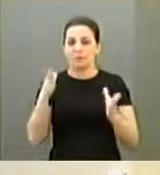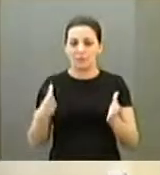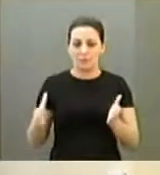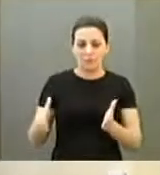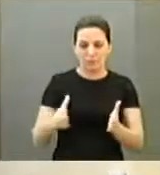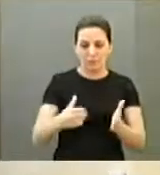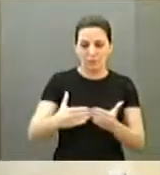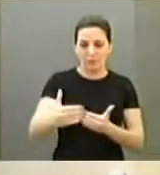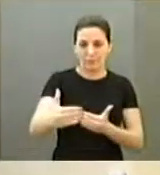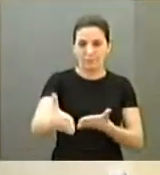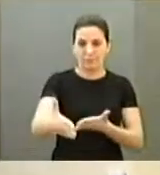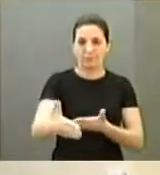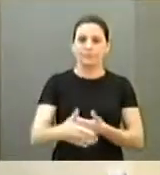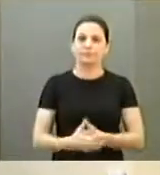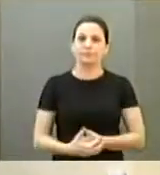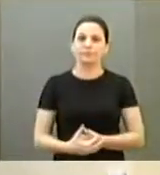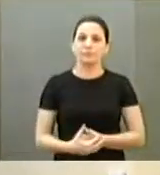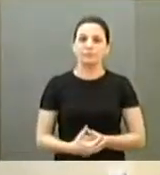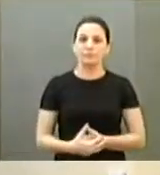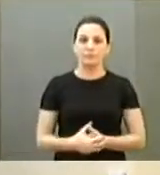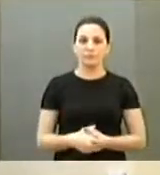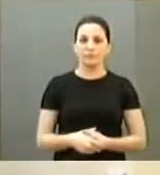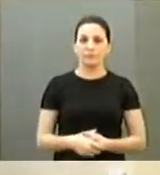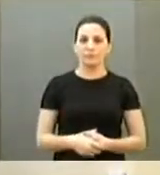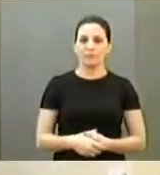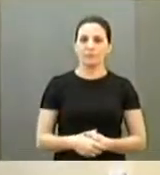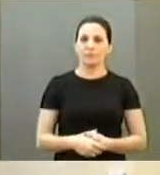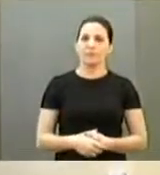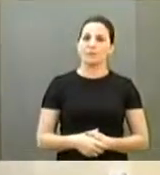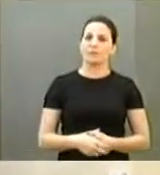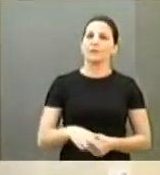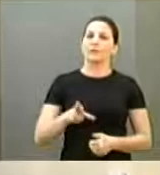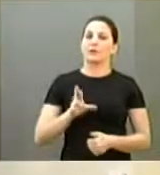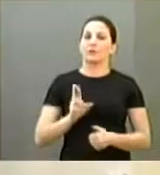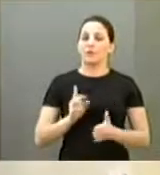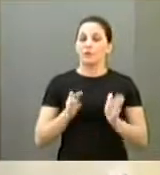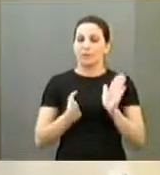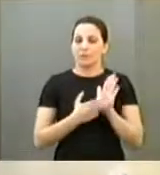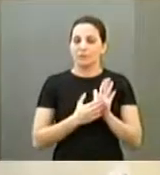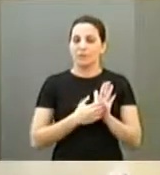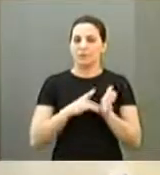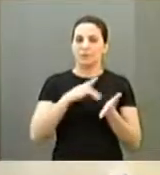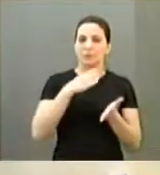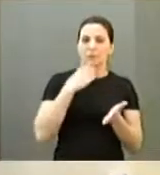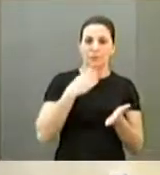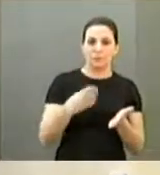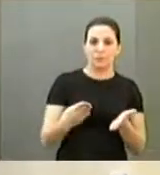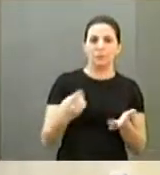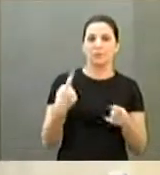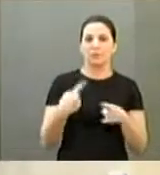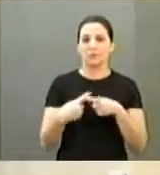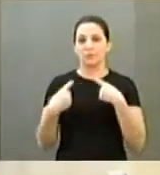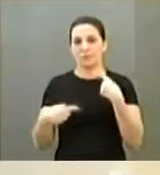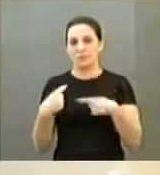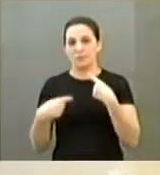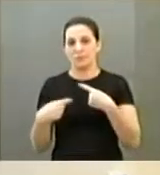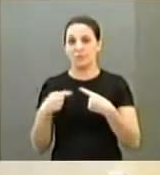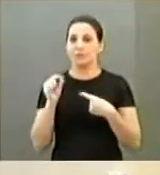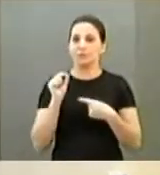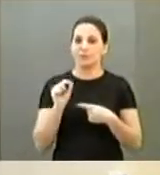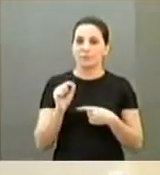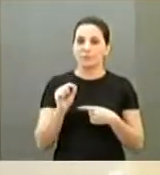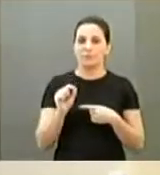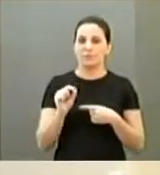trecho. Bem, hoje eu estou apresentando um requerimento a esta casa por conta de uma discussão que tomou